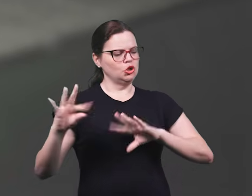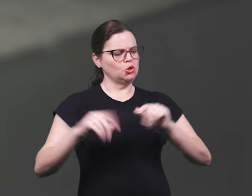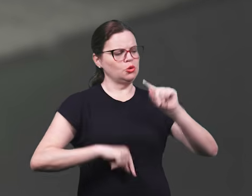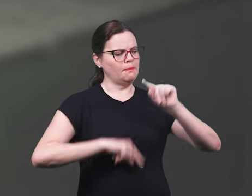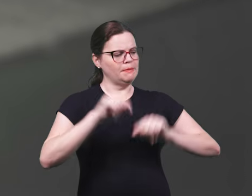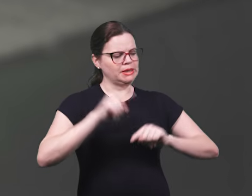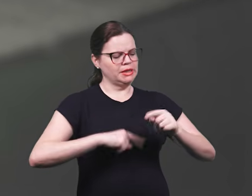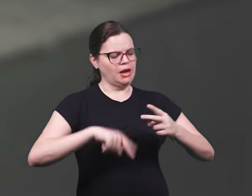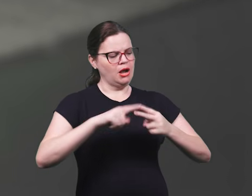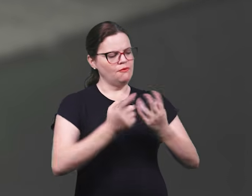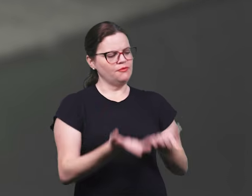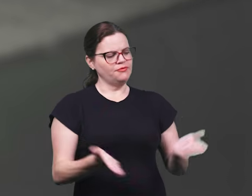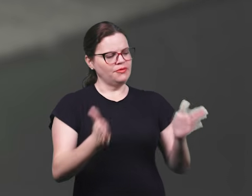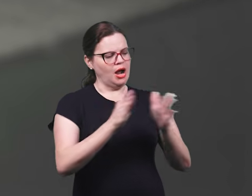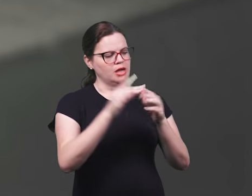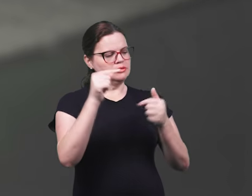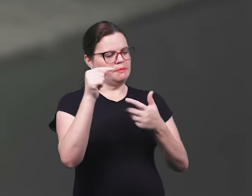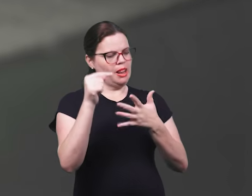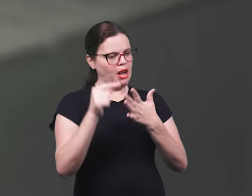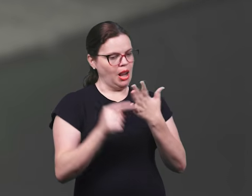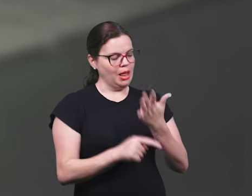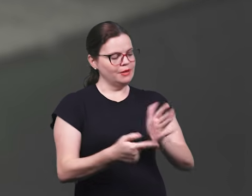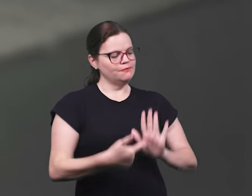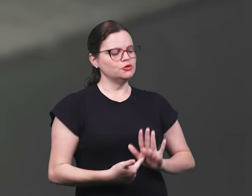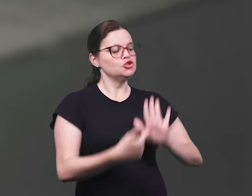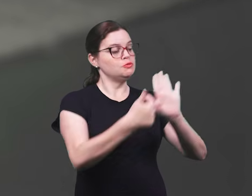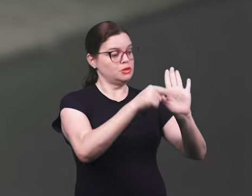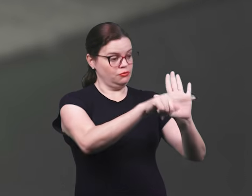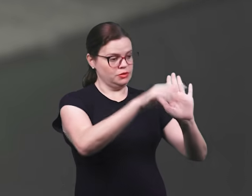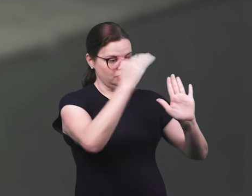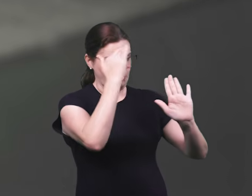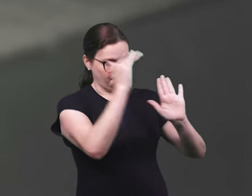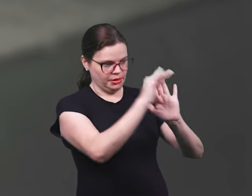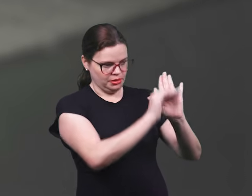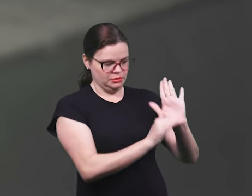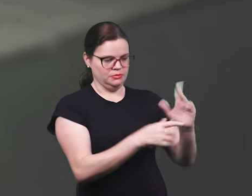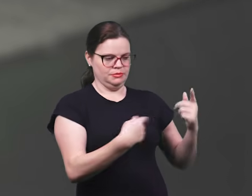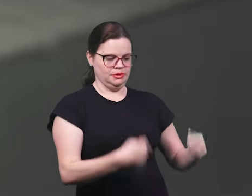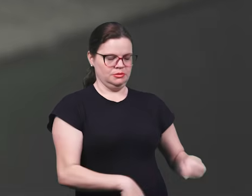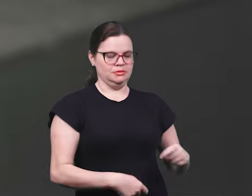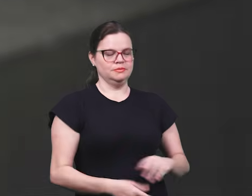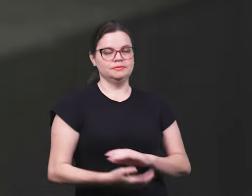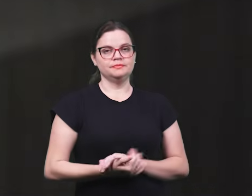seus vasos, assim mesmo o fareis. Pastor Diniz,